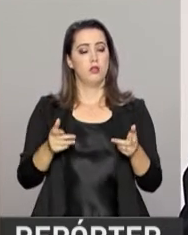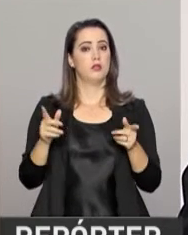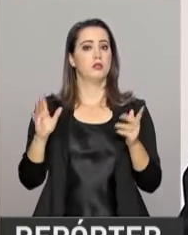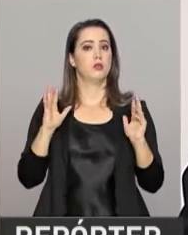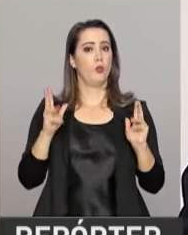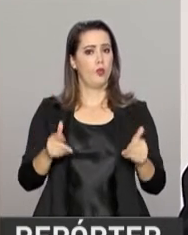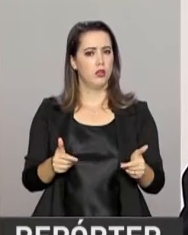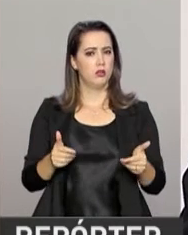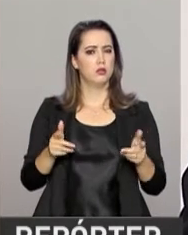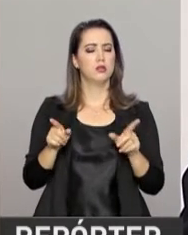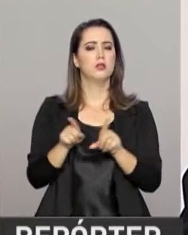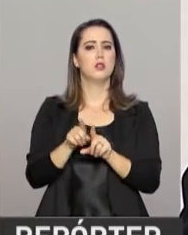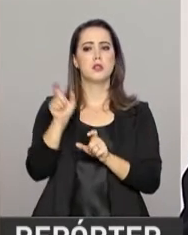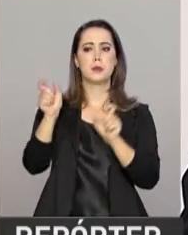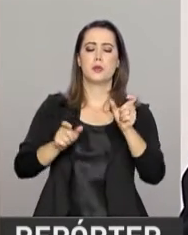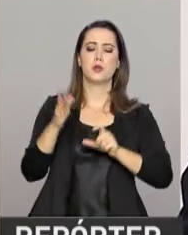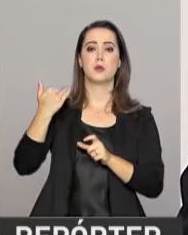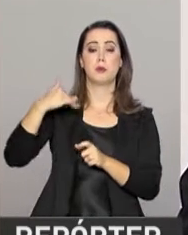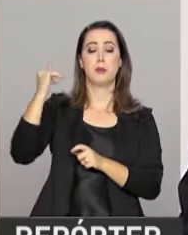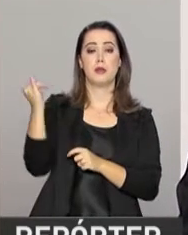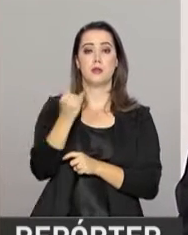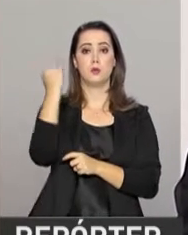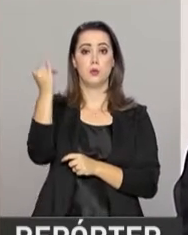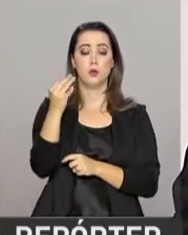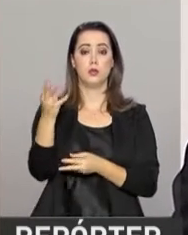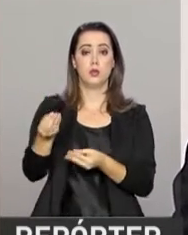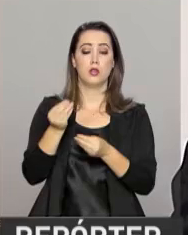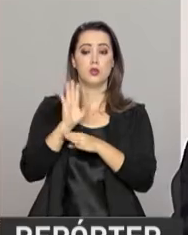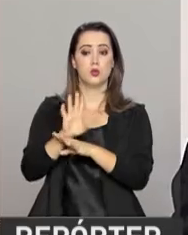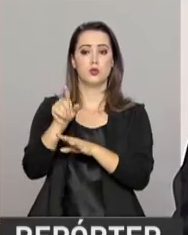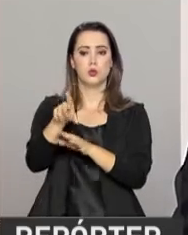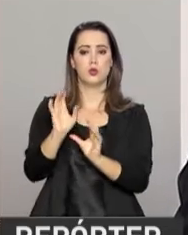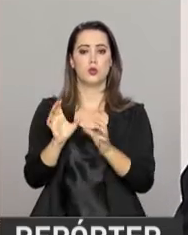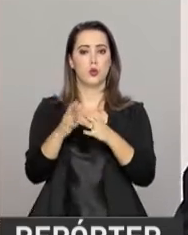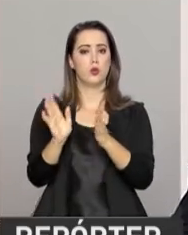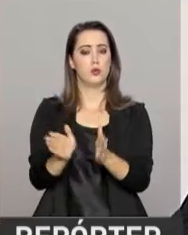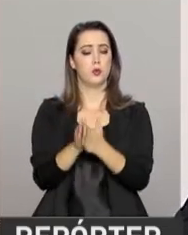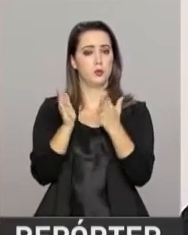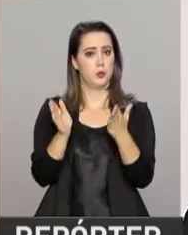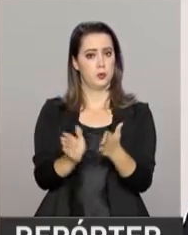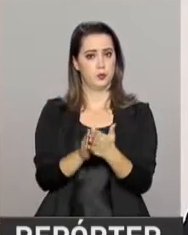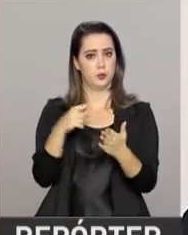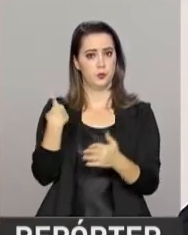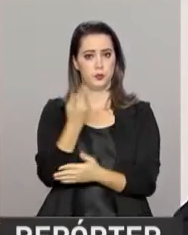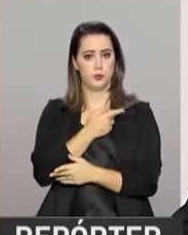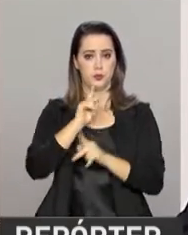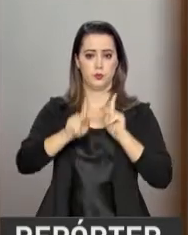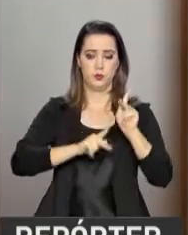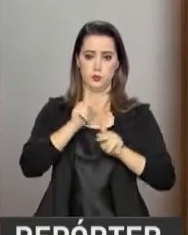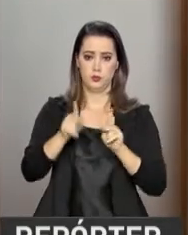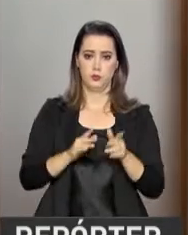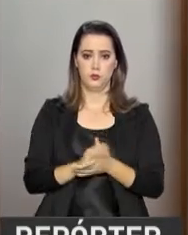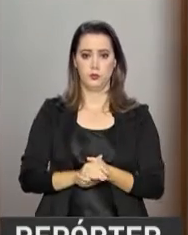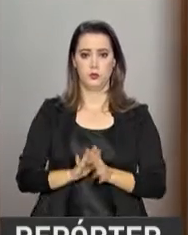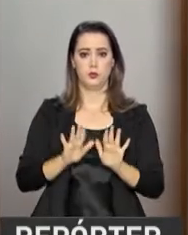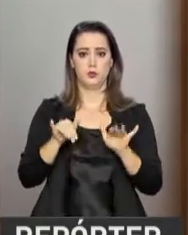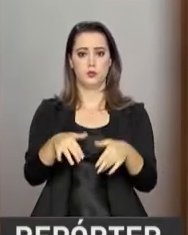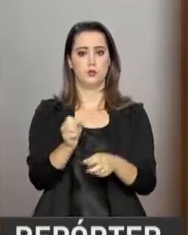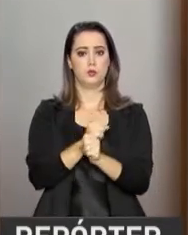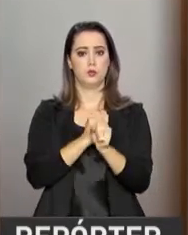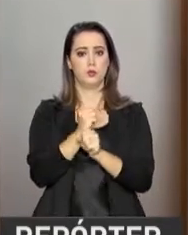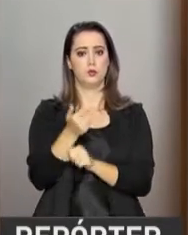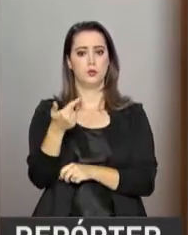os mais beneficiados são aqueles das camadas mais pobres da nossa população até o final do ano